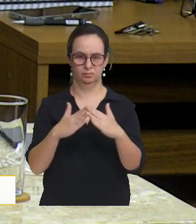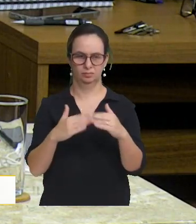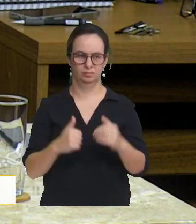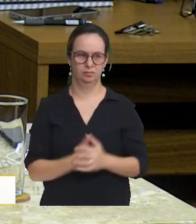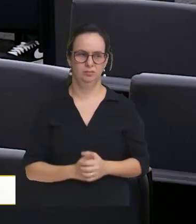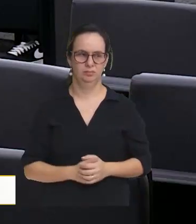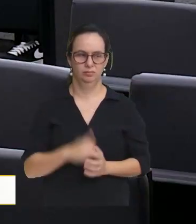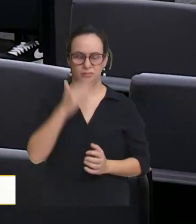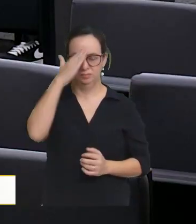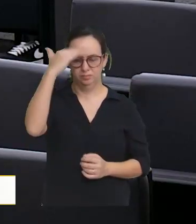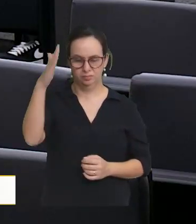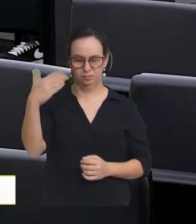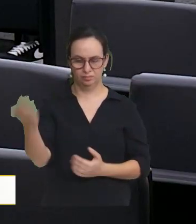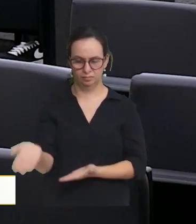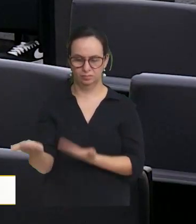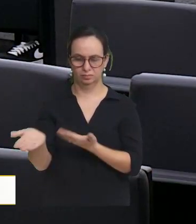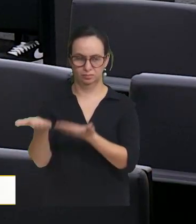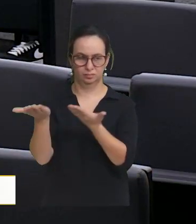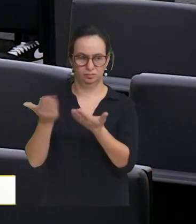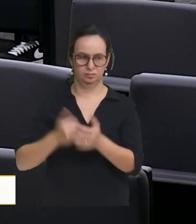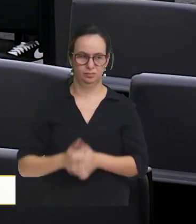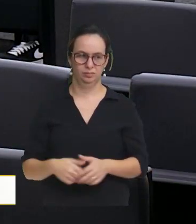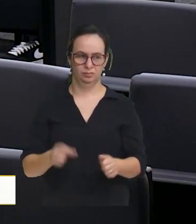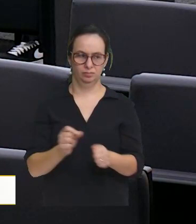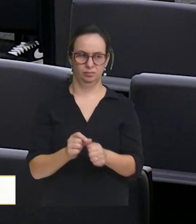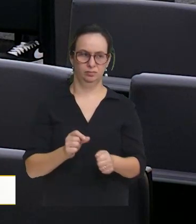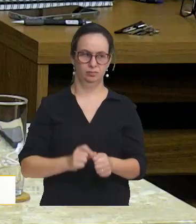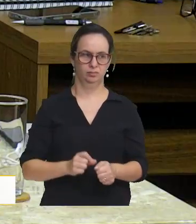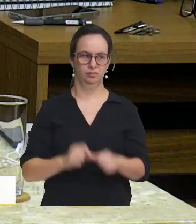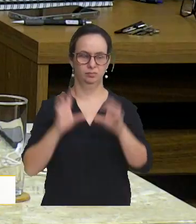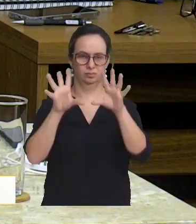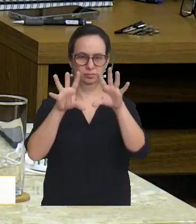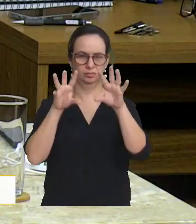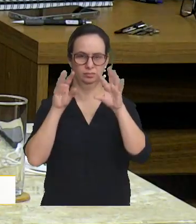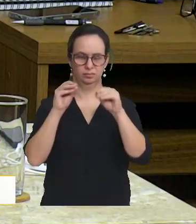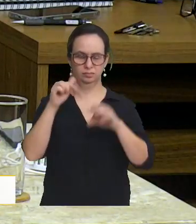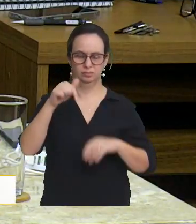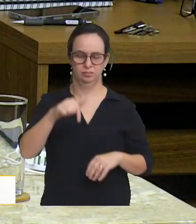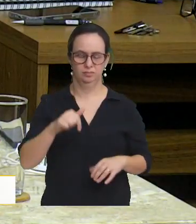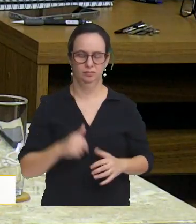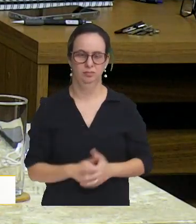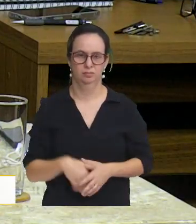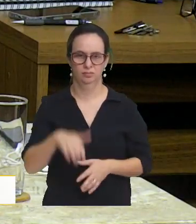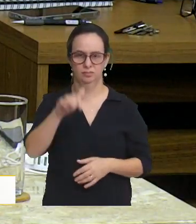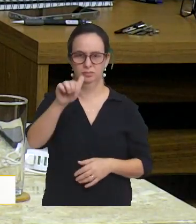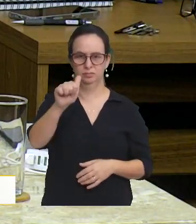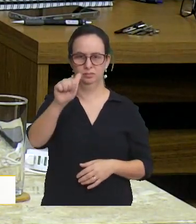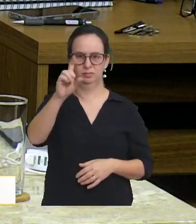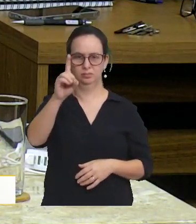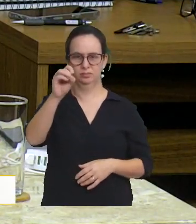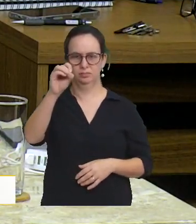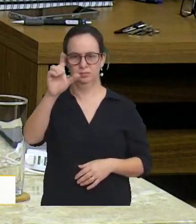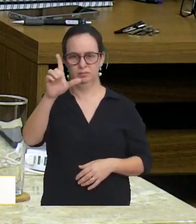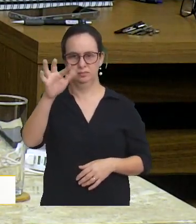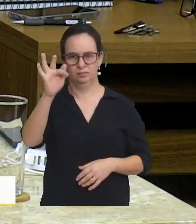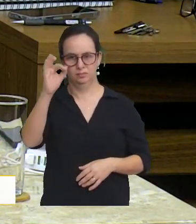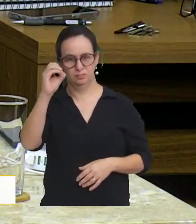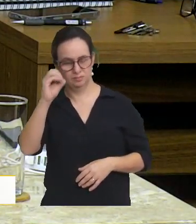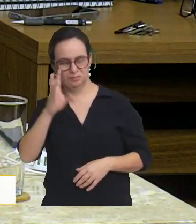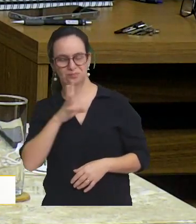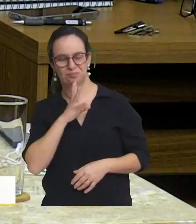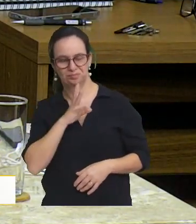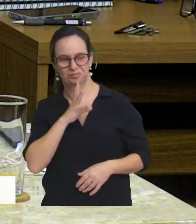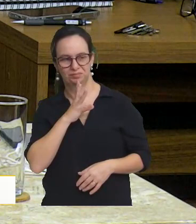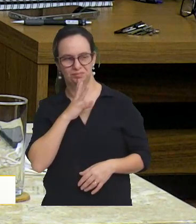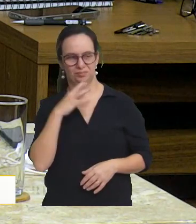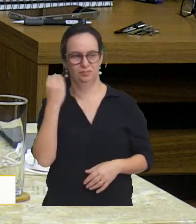esta homenagem que nós estamos prestando na noite de hoje. Doutor Adolfo, também eu conheci, quando